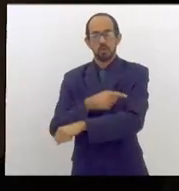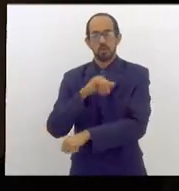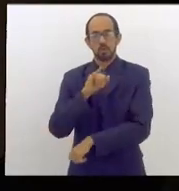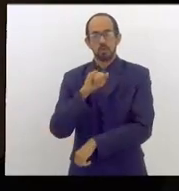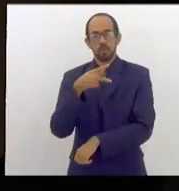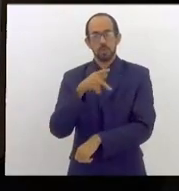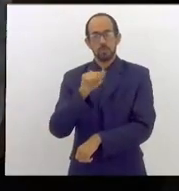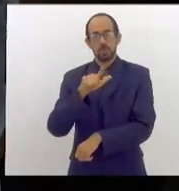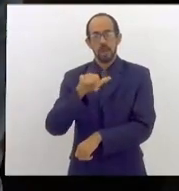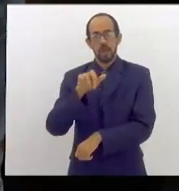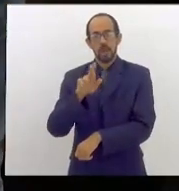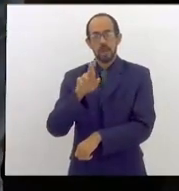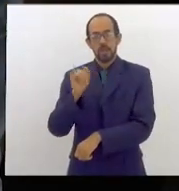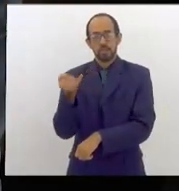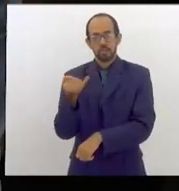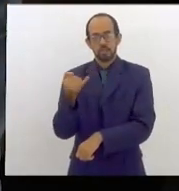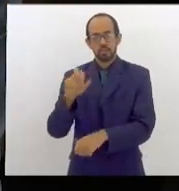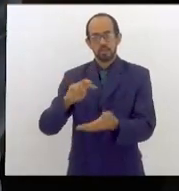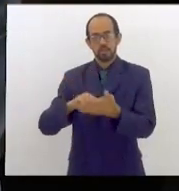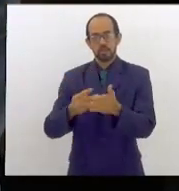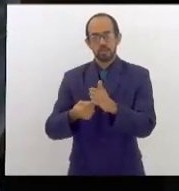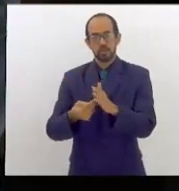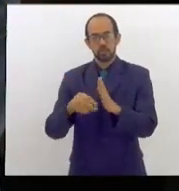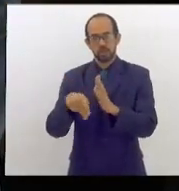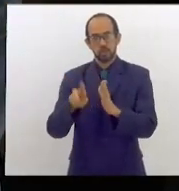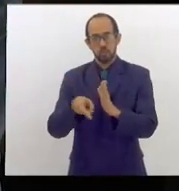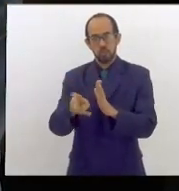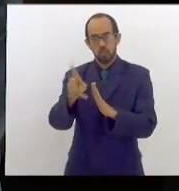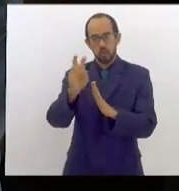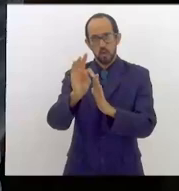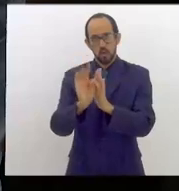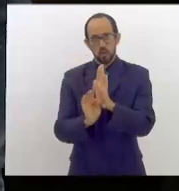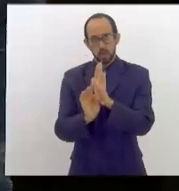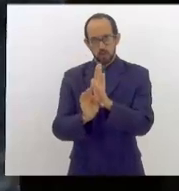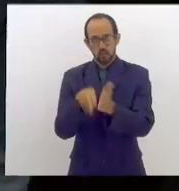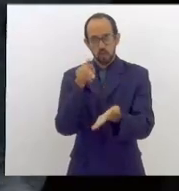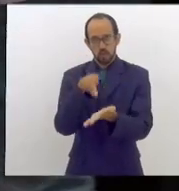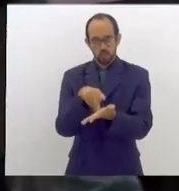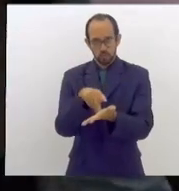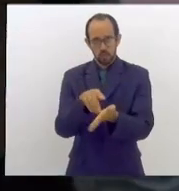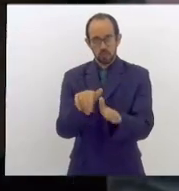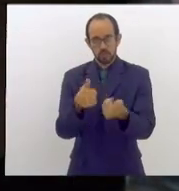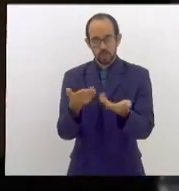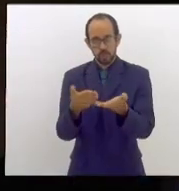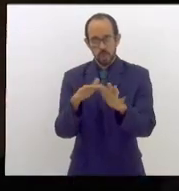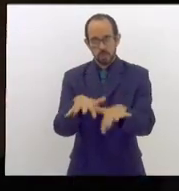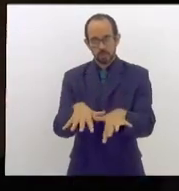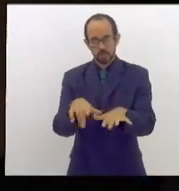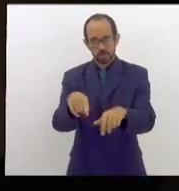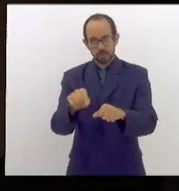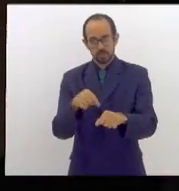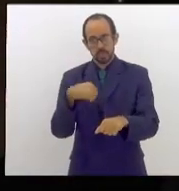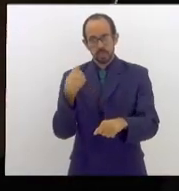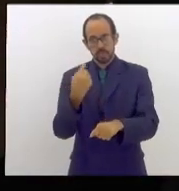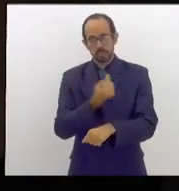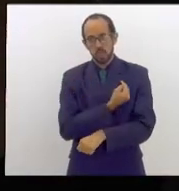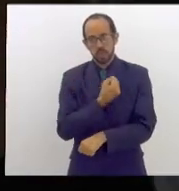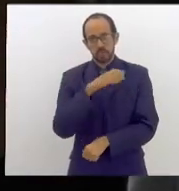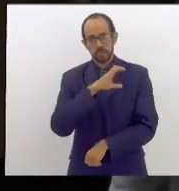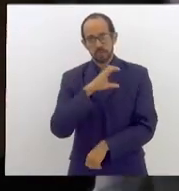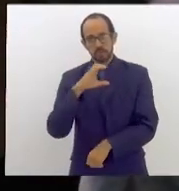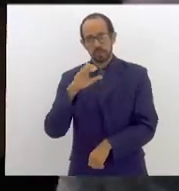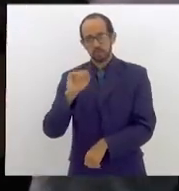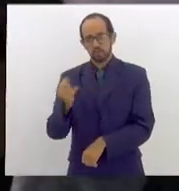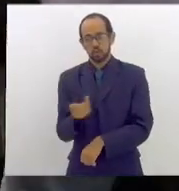mantendo o texto original do projeto Então nesse sentido que foi relatado a ccj para